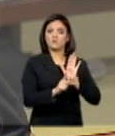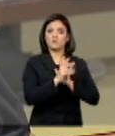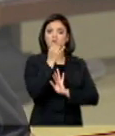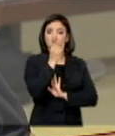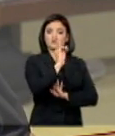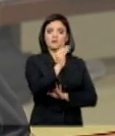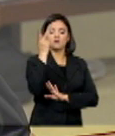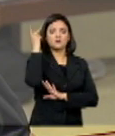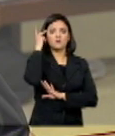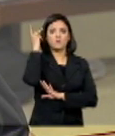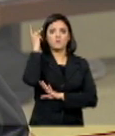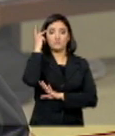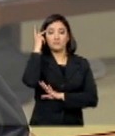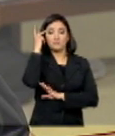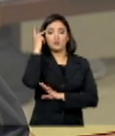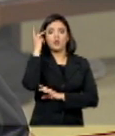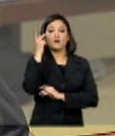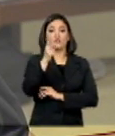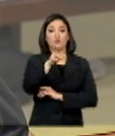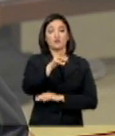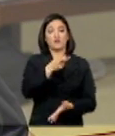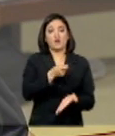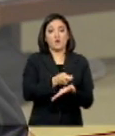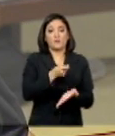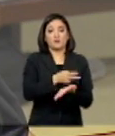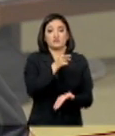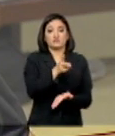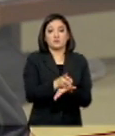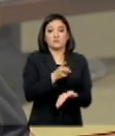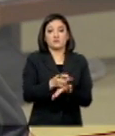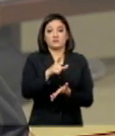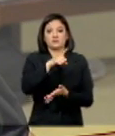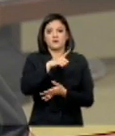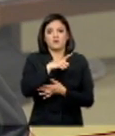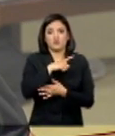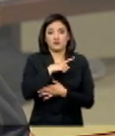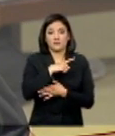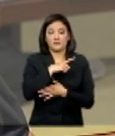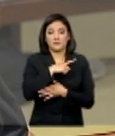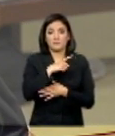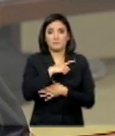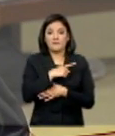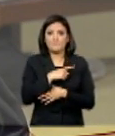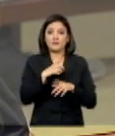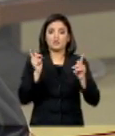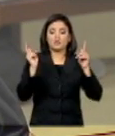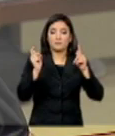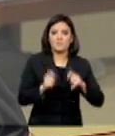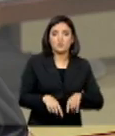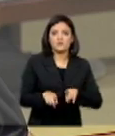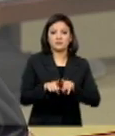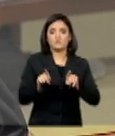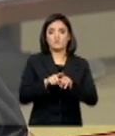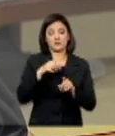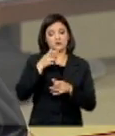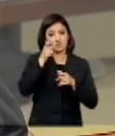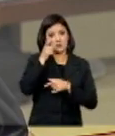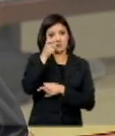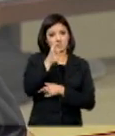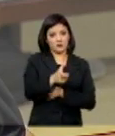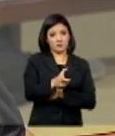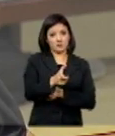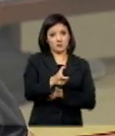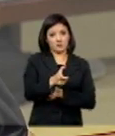paulo obrigação significamente onerosa ser prestada em pode conteúdo vago para aproveitar o interesse de interesses